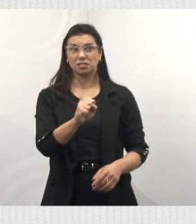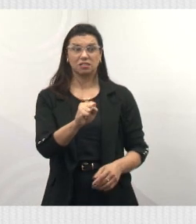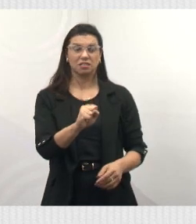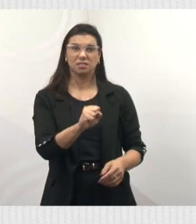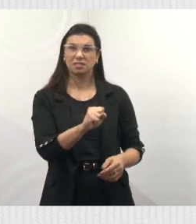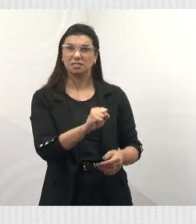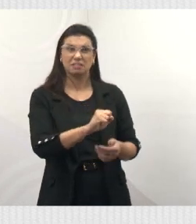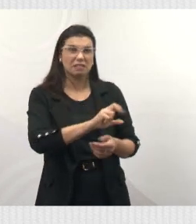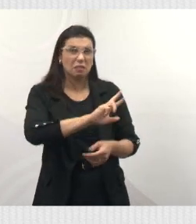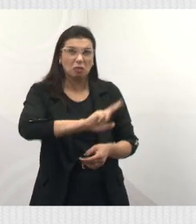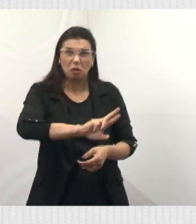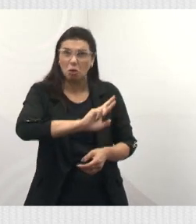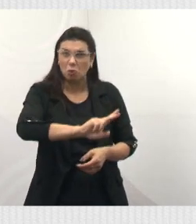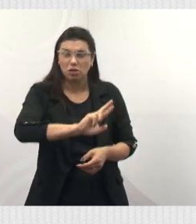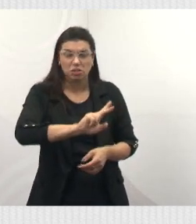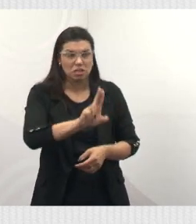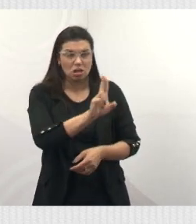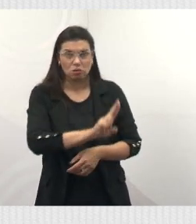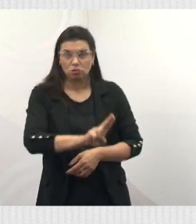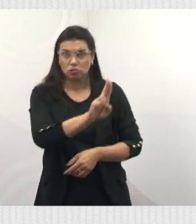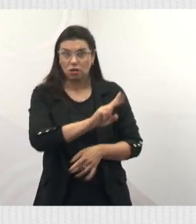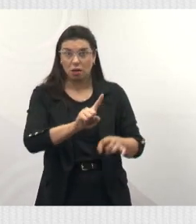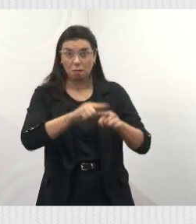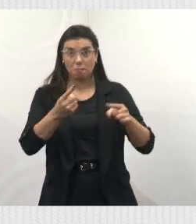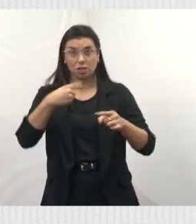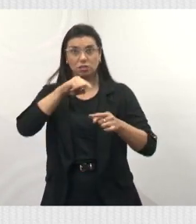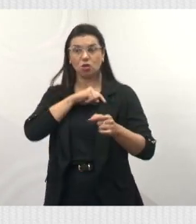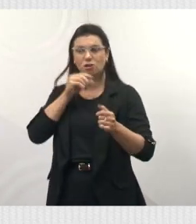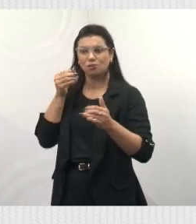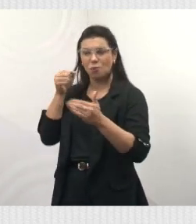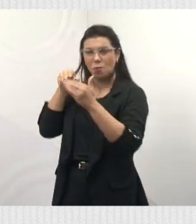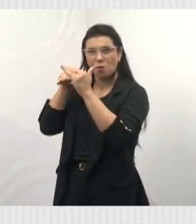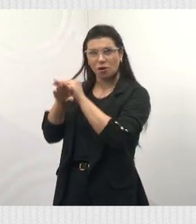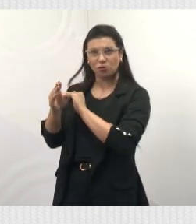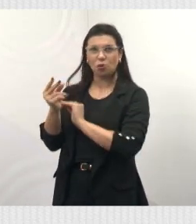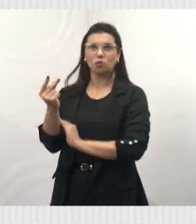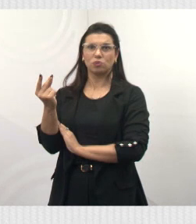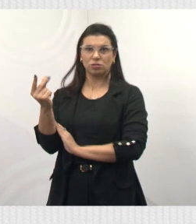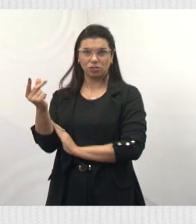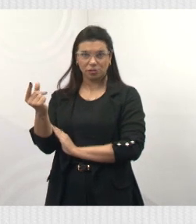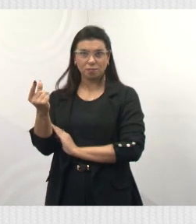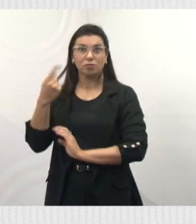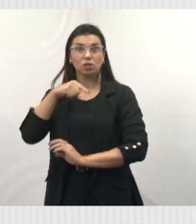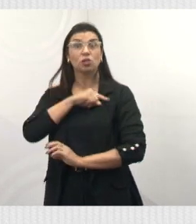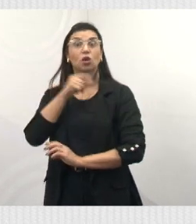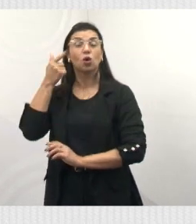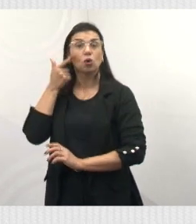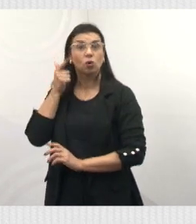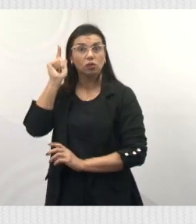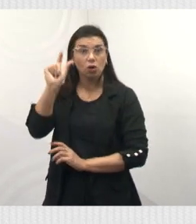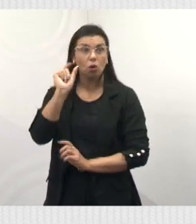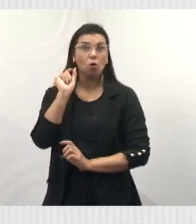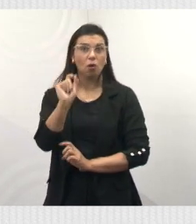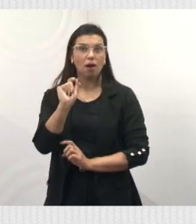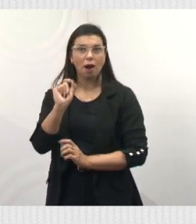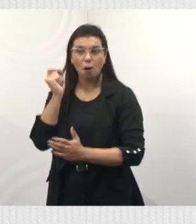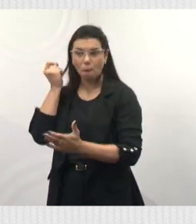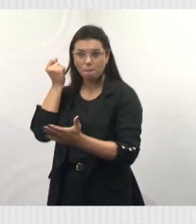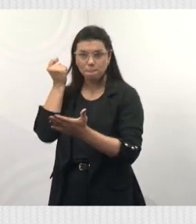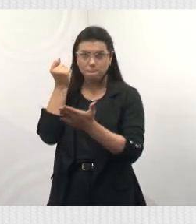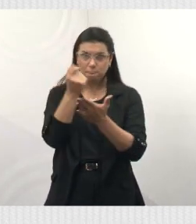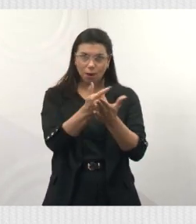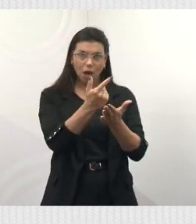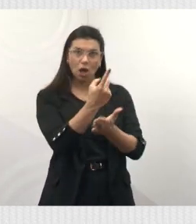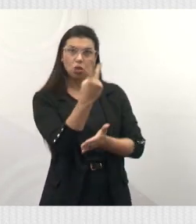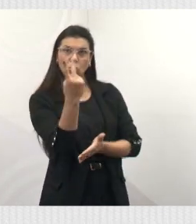Vocês verão, quando verificarem as contas de 2022, 2023, nós conseguimos comprar